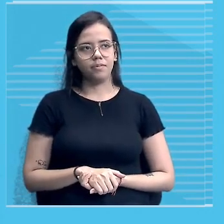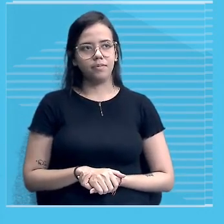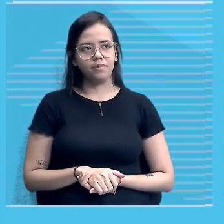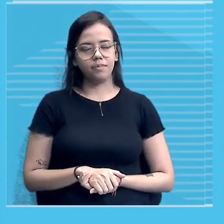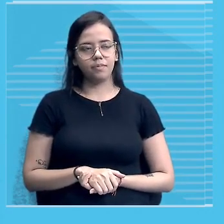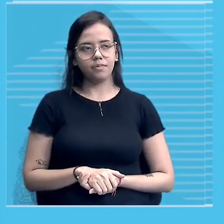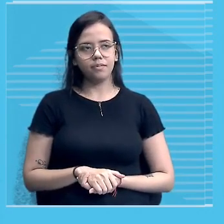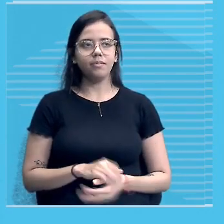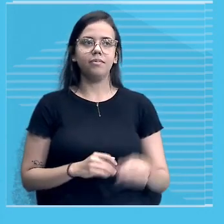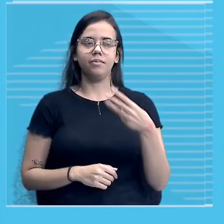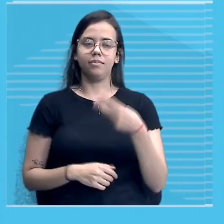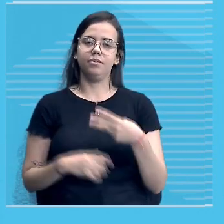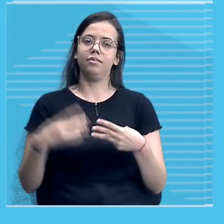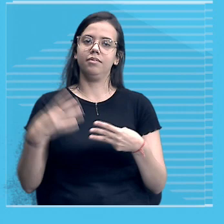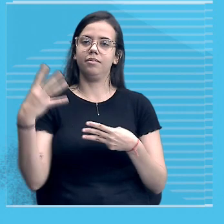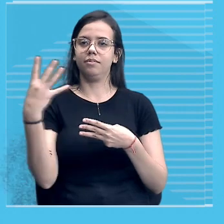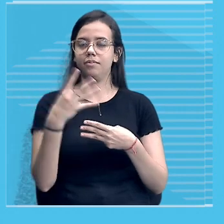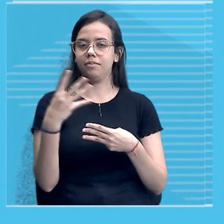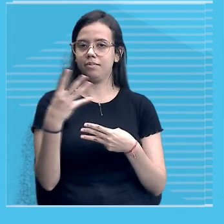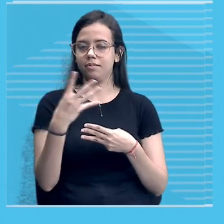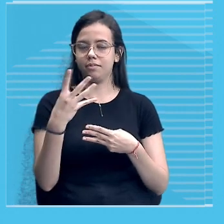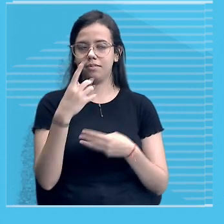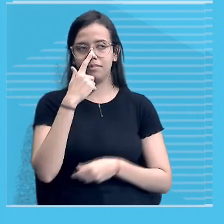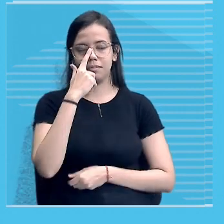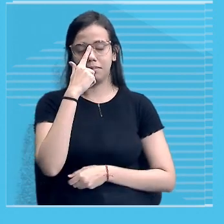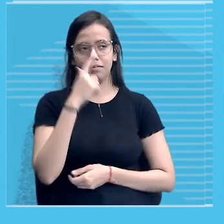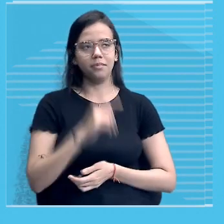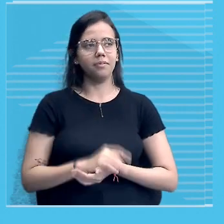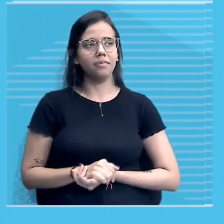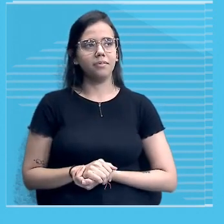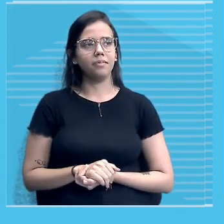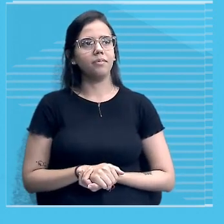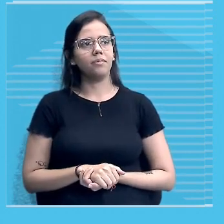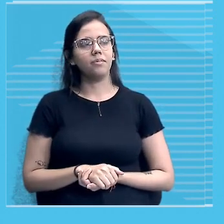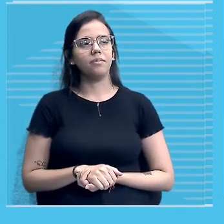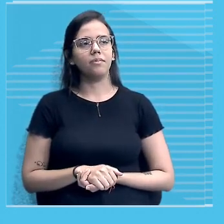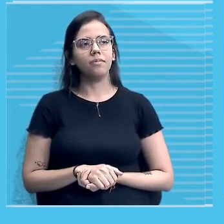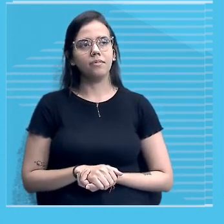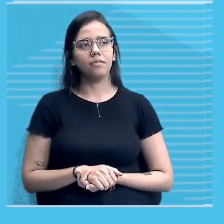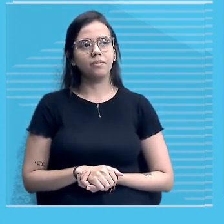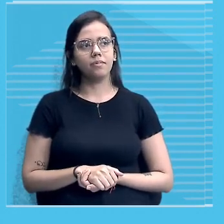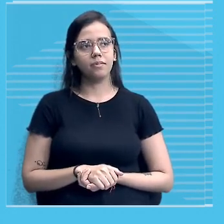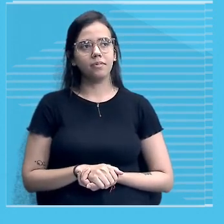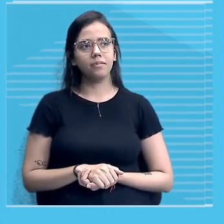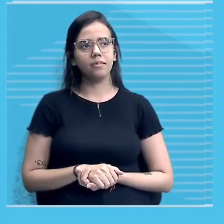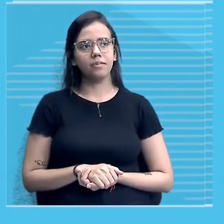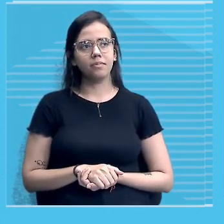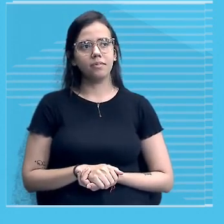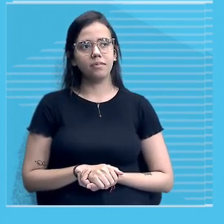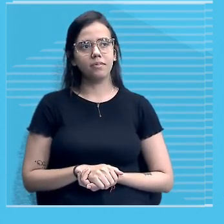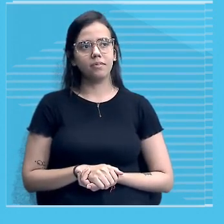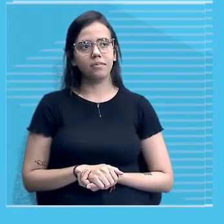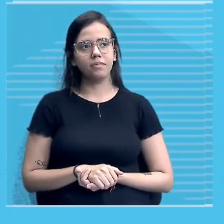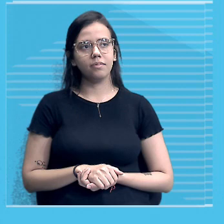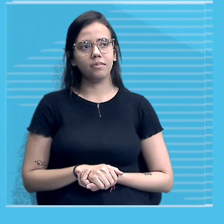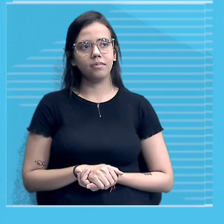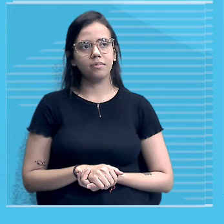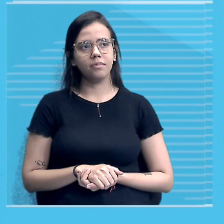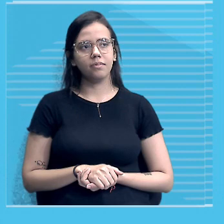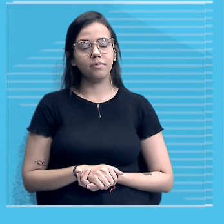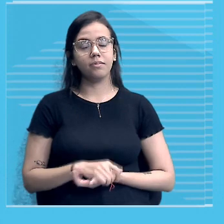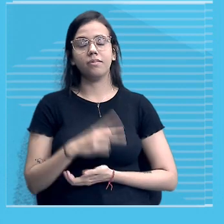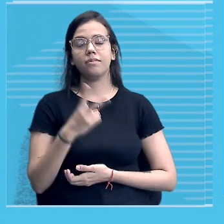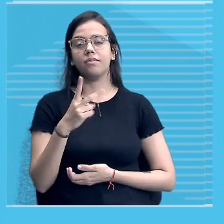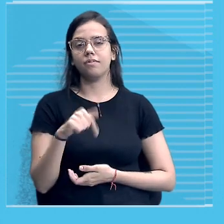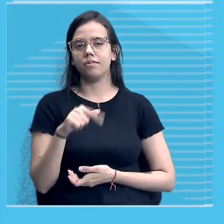a 3 elevado a 4 eu tenho 27 ao 27 Tá feito 27 aqui dentro da fatoração